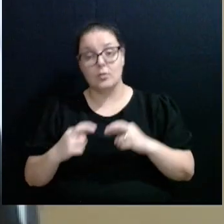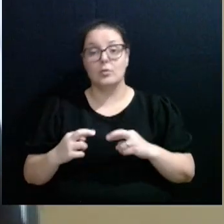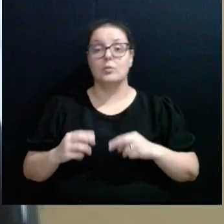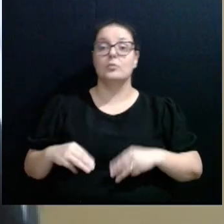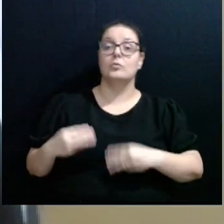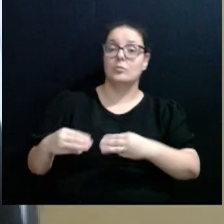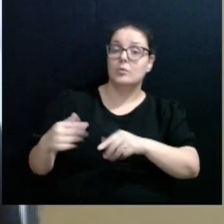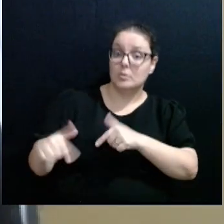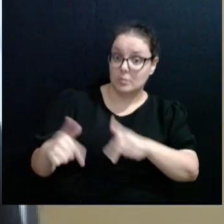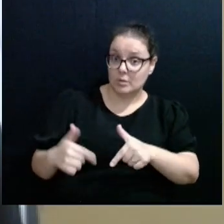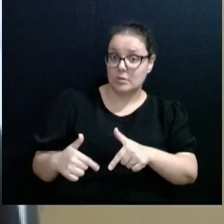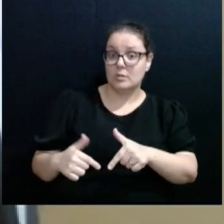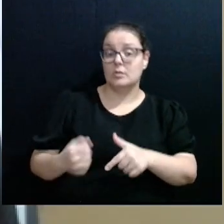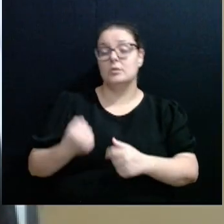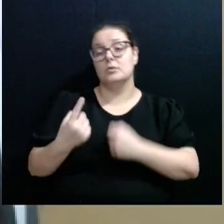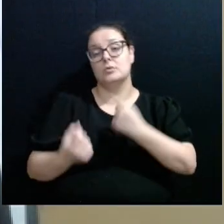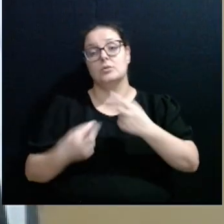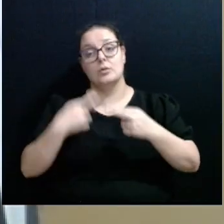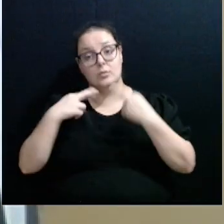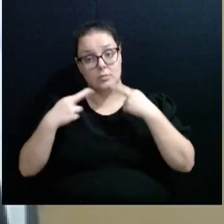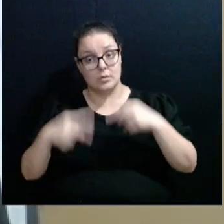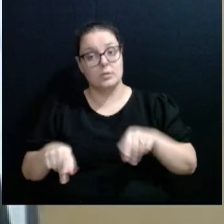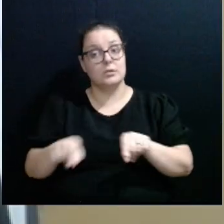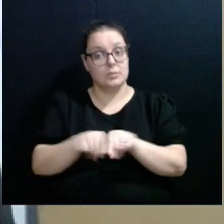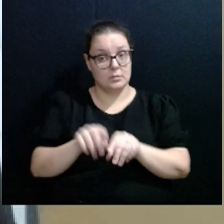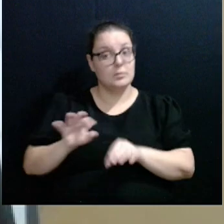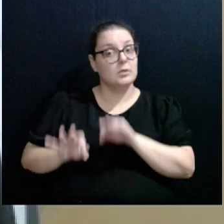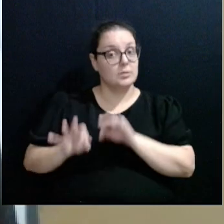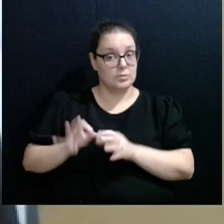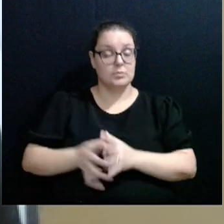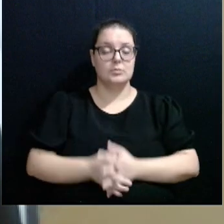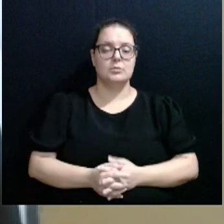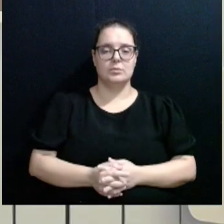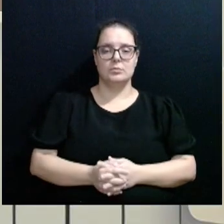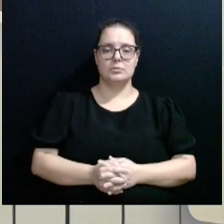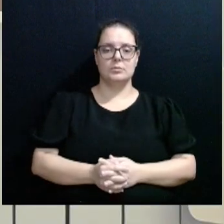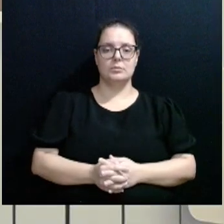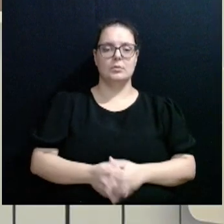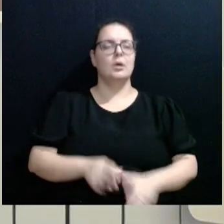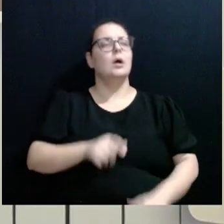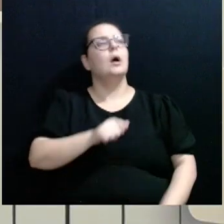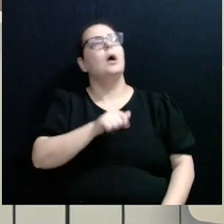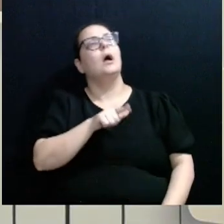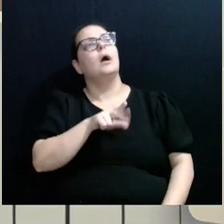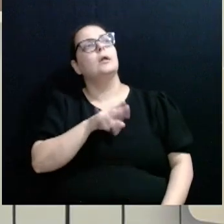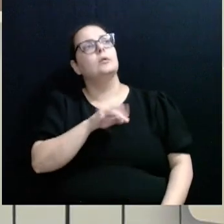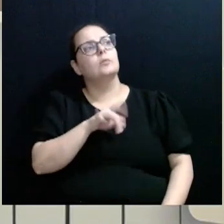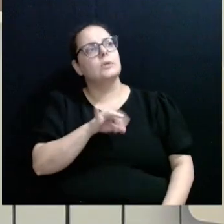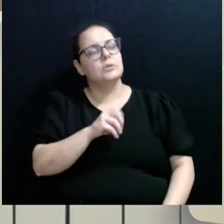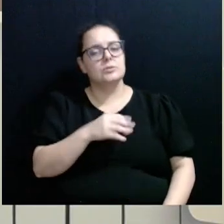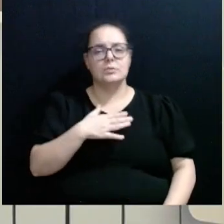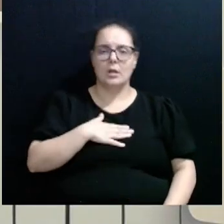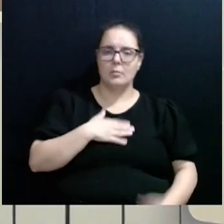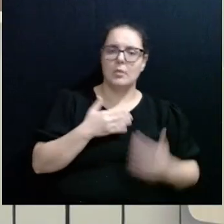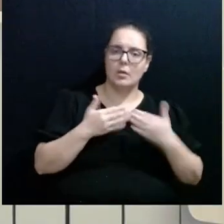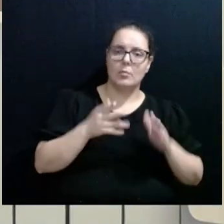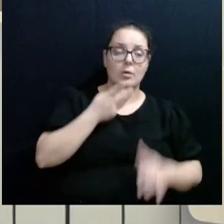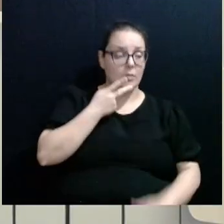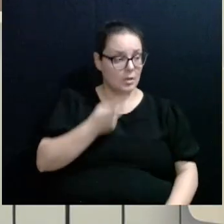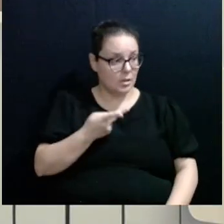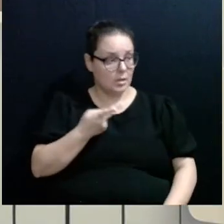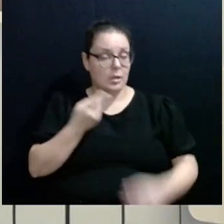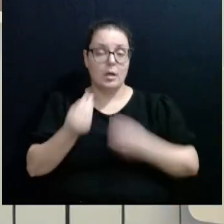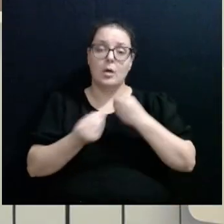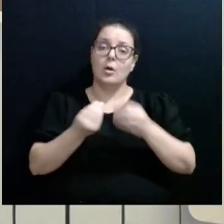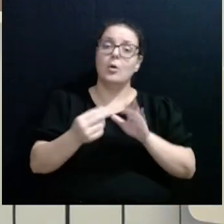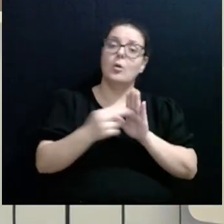de eventuais reclamações, inclusive na Justiça. Ô Luísio, na minha abertura eu falei assim, como que a norma